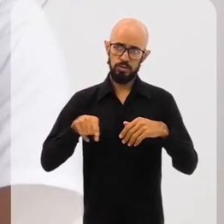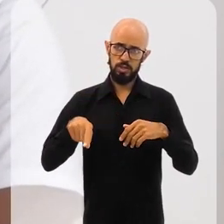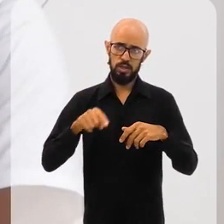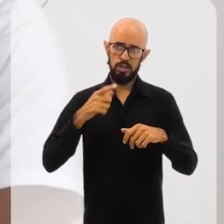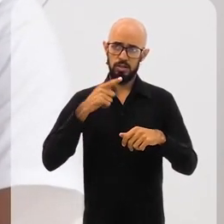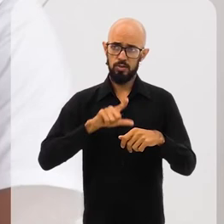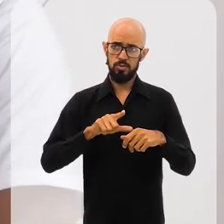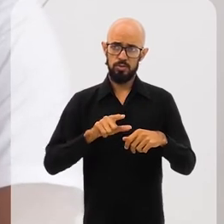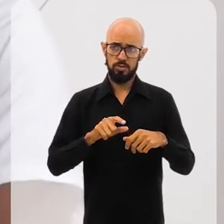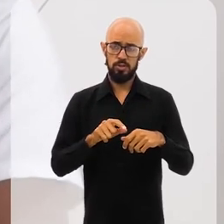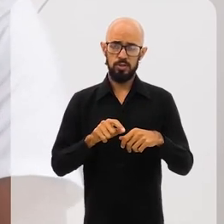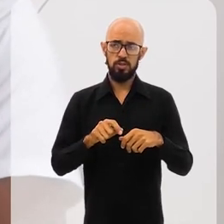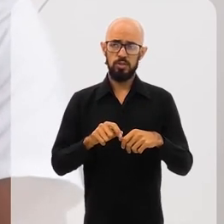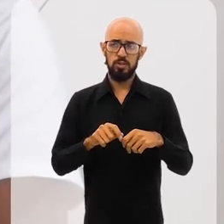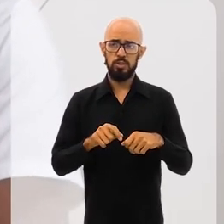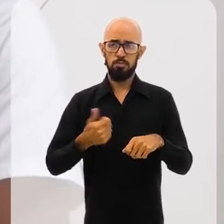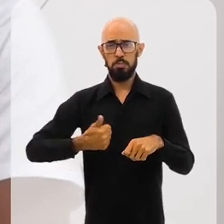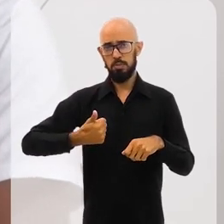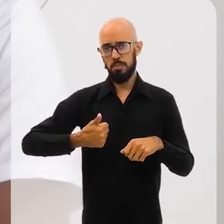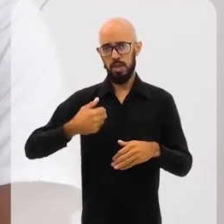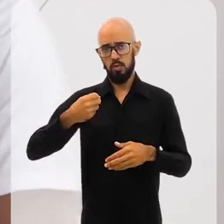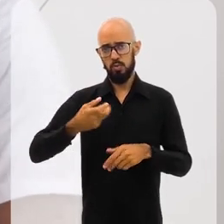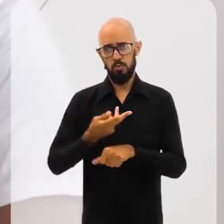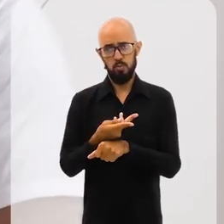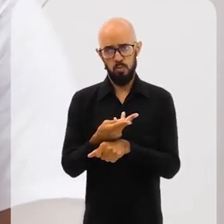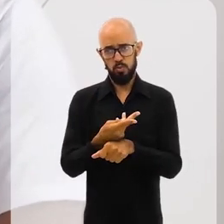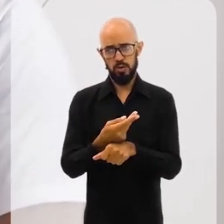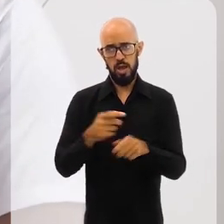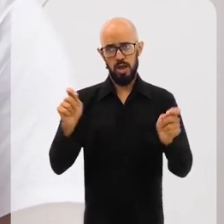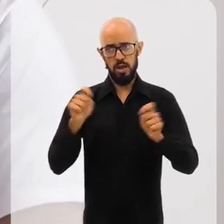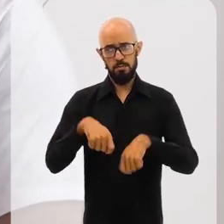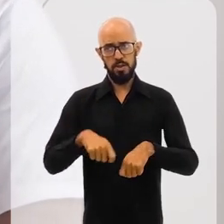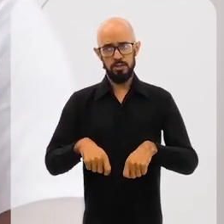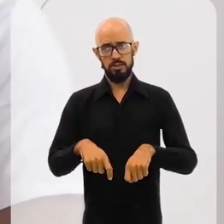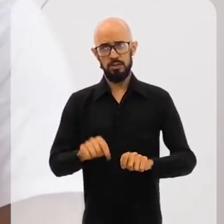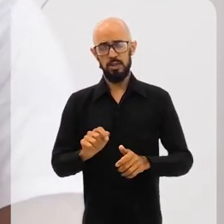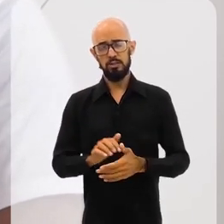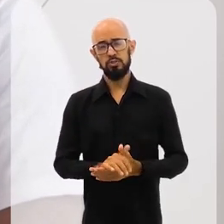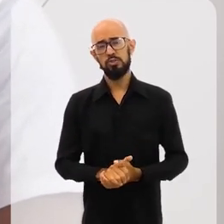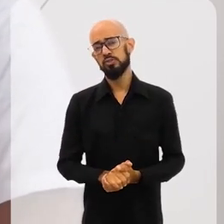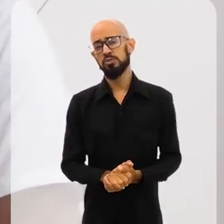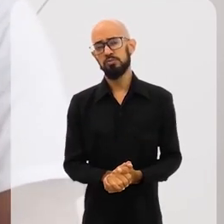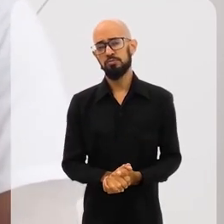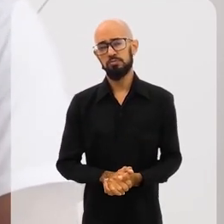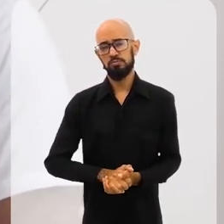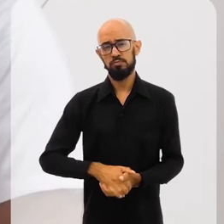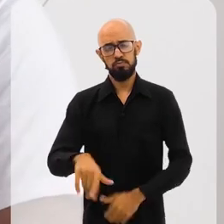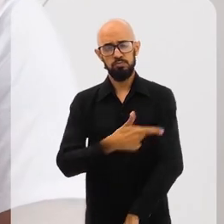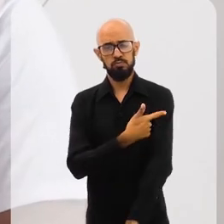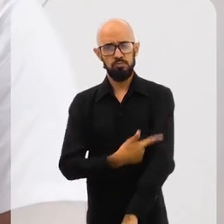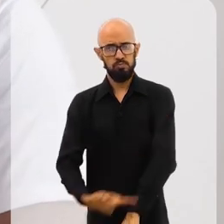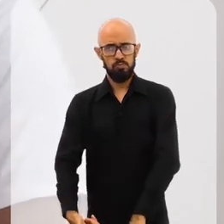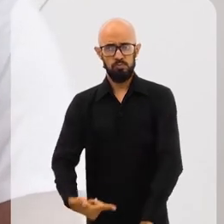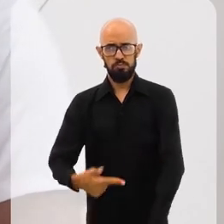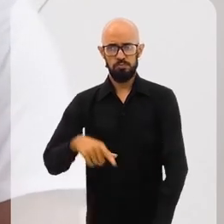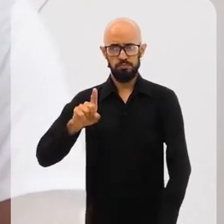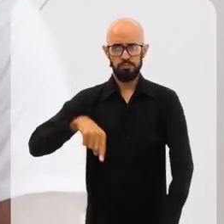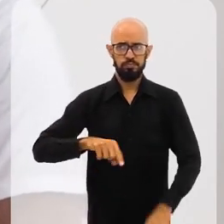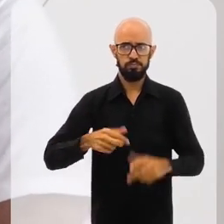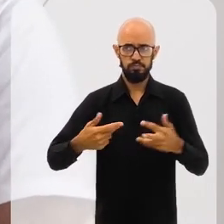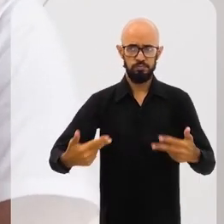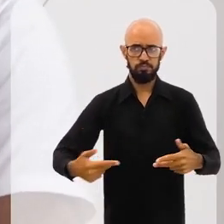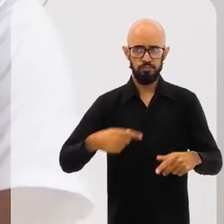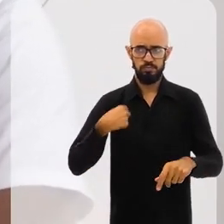na sua vida. Se ele fizer por onde? Se ele tiver, primeiramente, buscar, né, a capacidade, buscar a